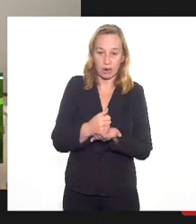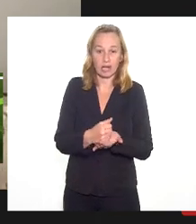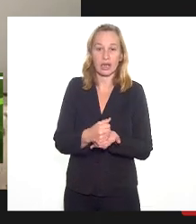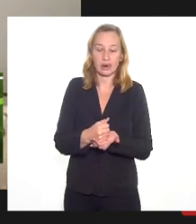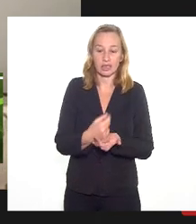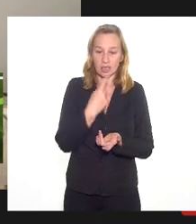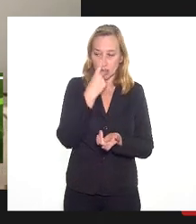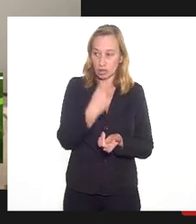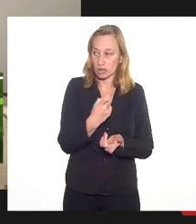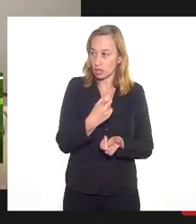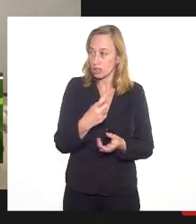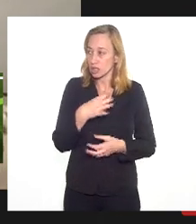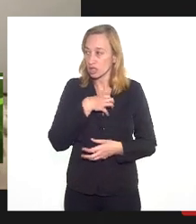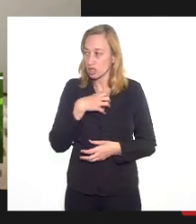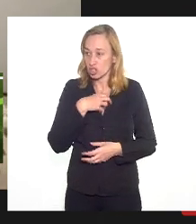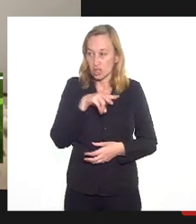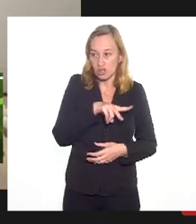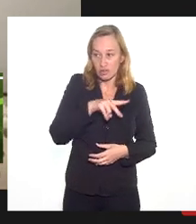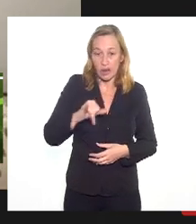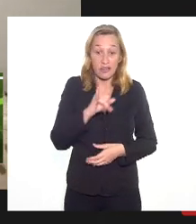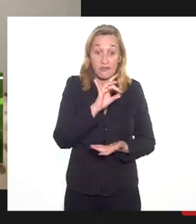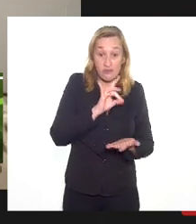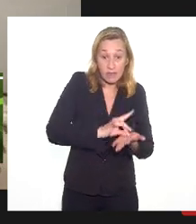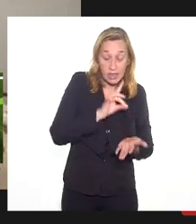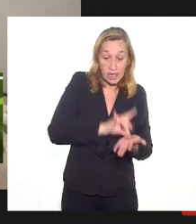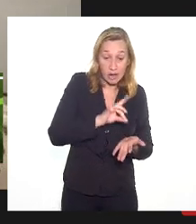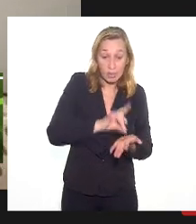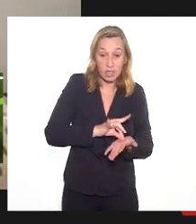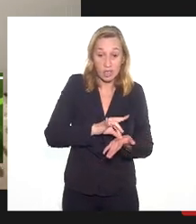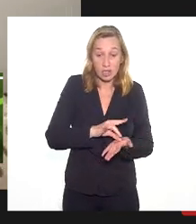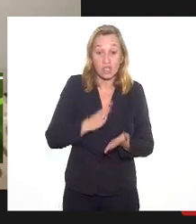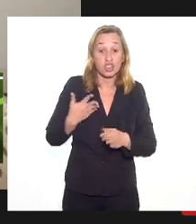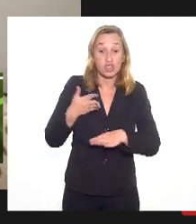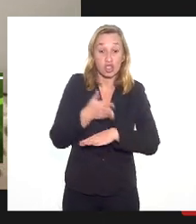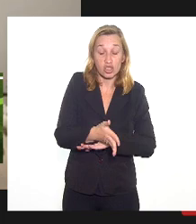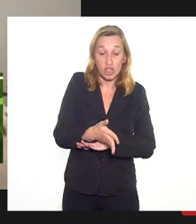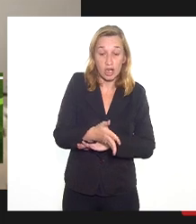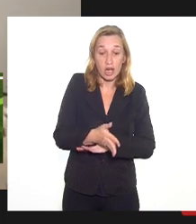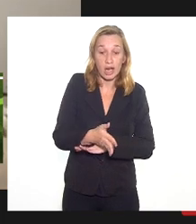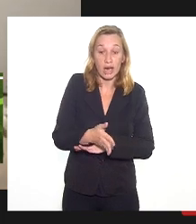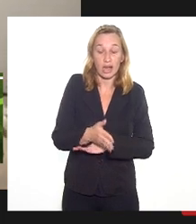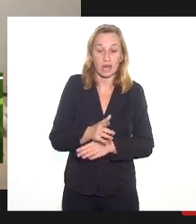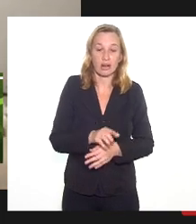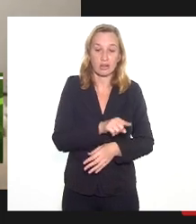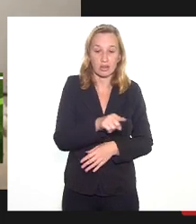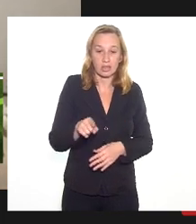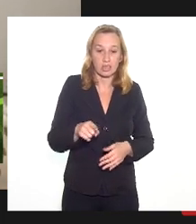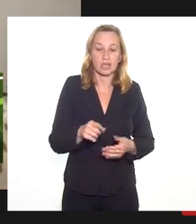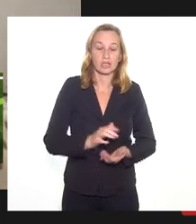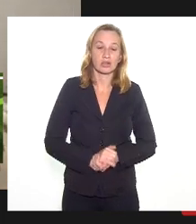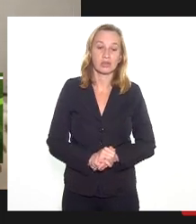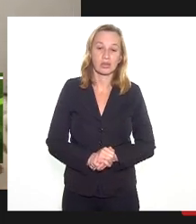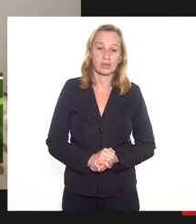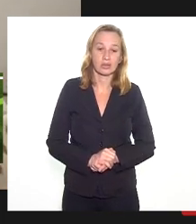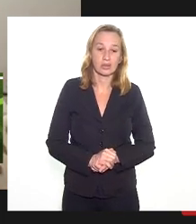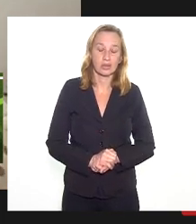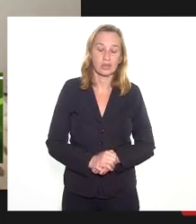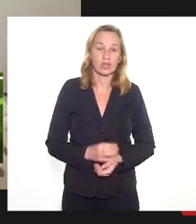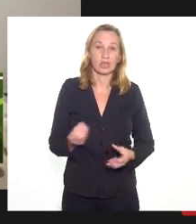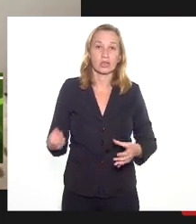nesse sentido, a gente vai realmente chegar muito até vocês, complementando